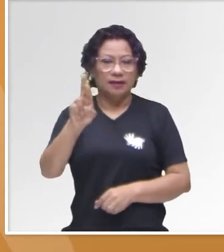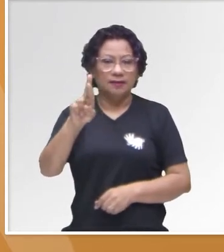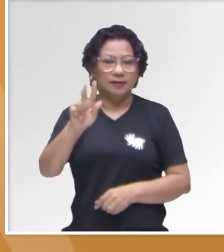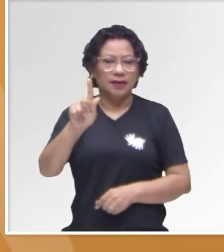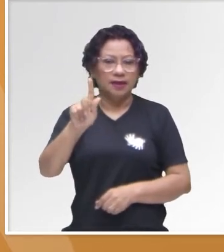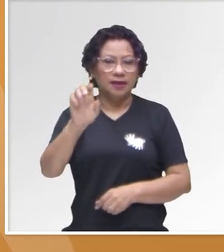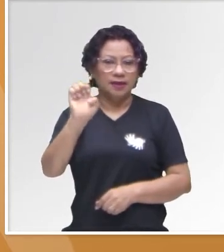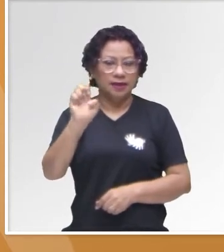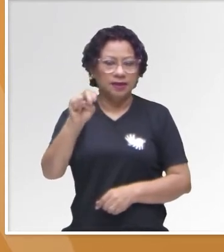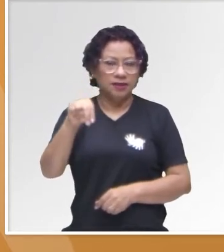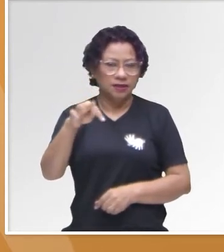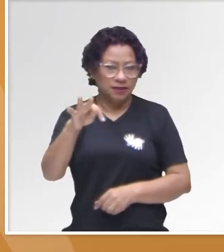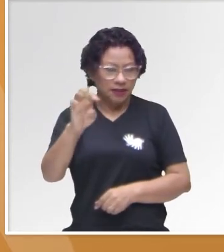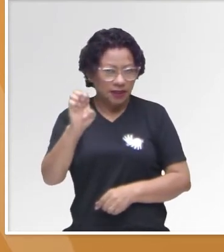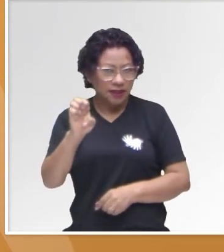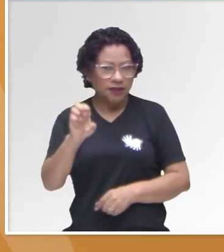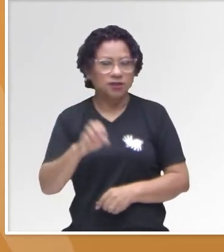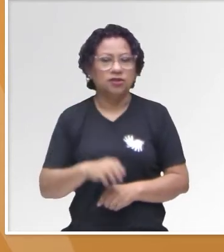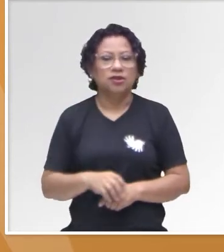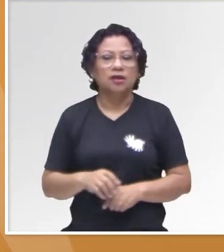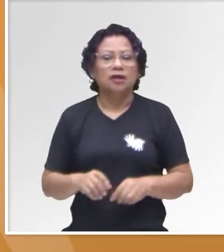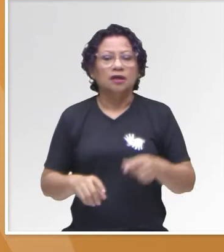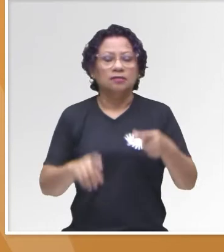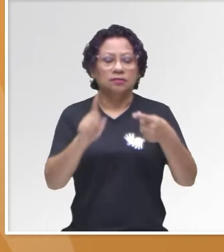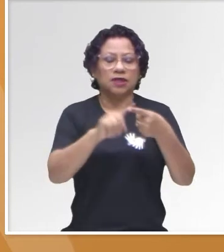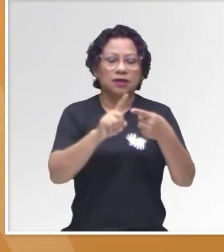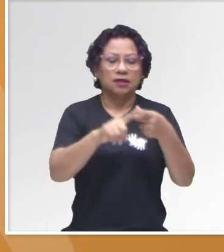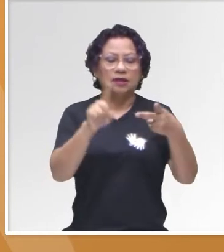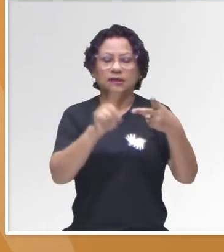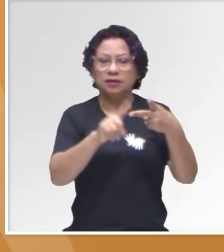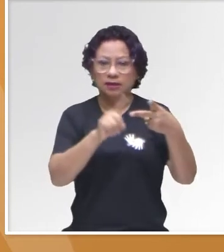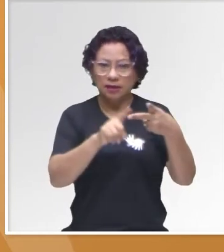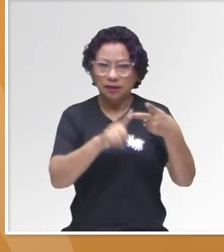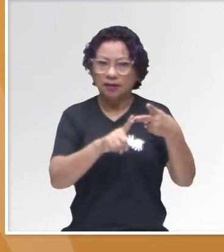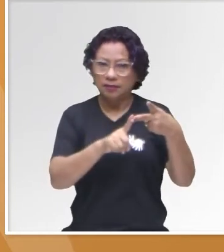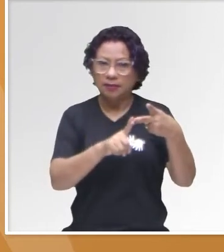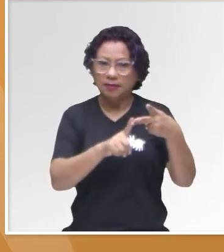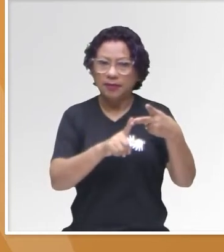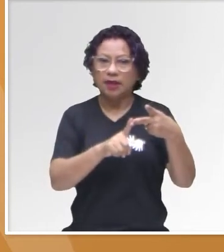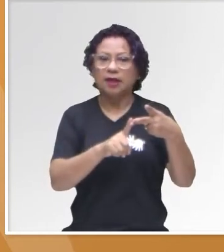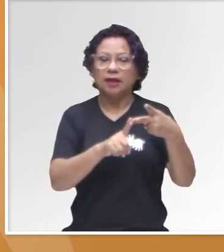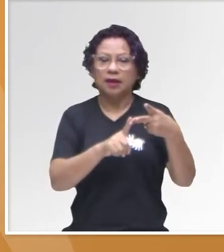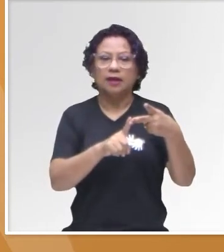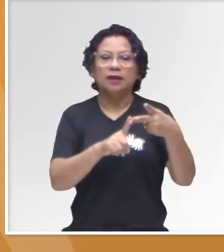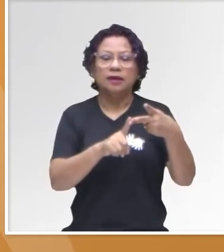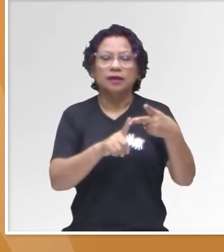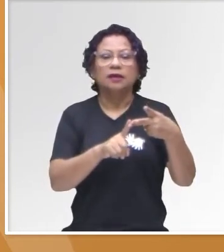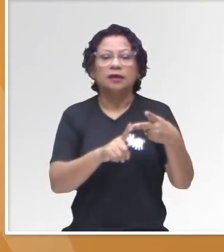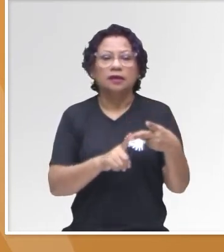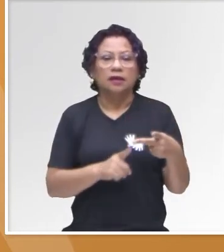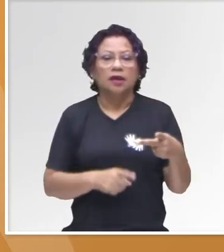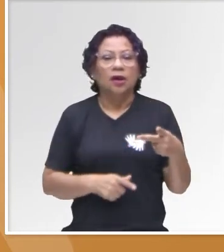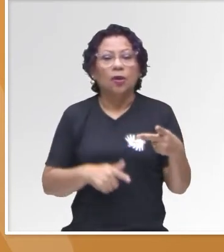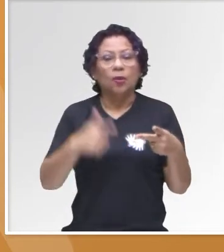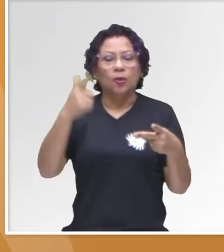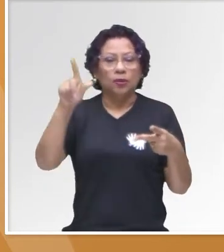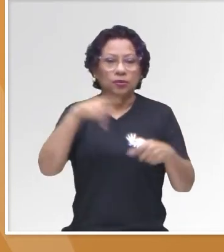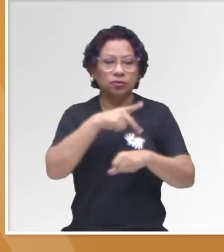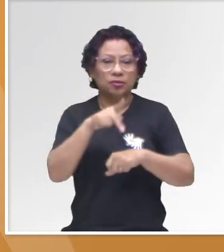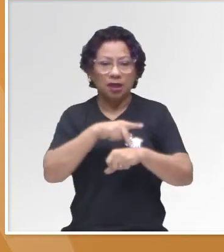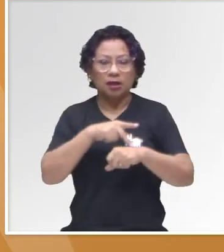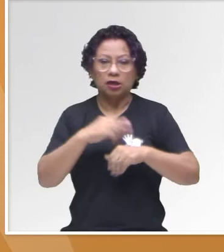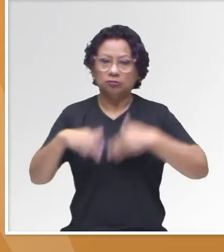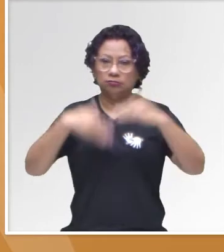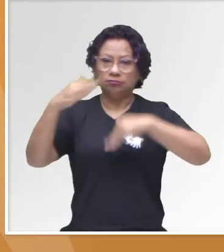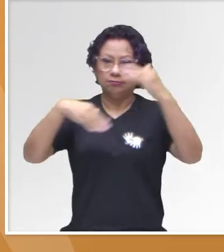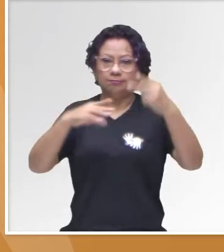subdesenvolvidos, né? Quando foi por muito tempo chamado a maior parte dos países do Hemisfério Sul, a gente tem